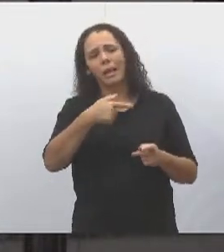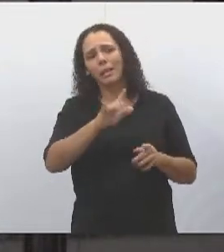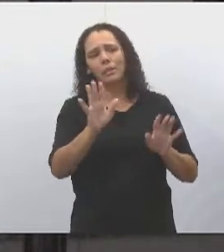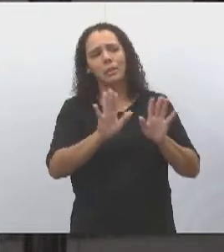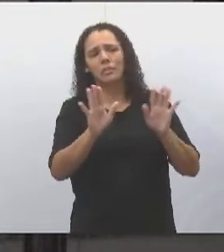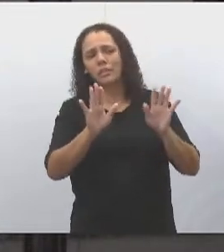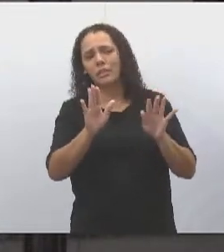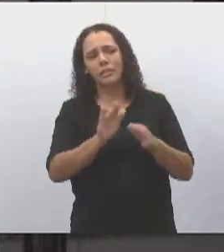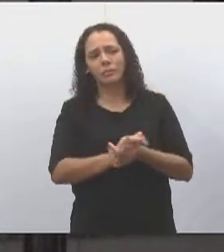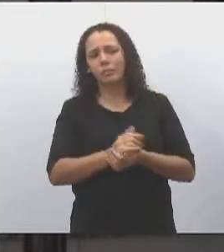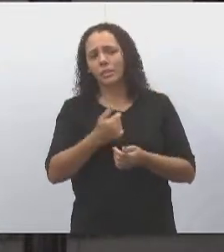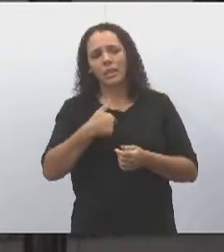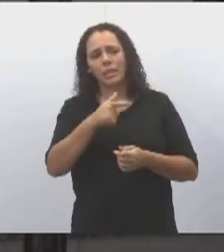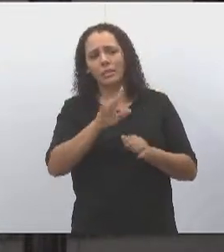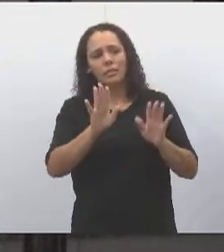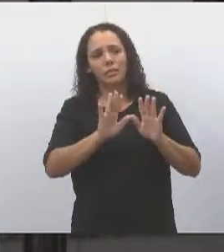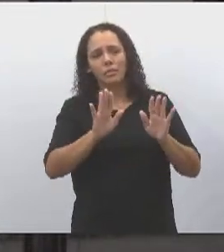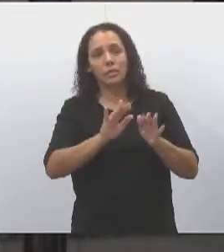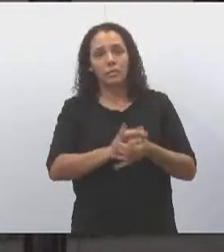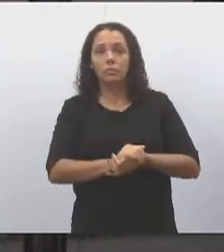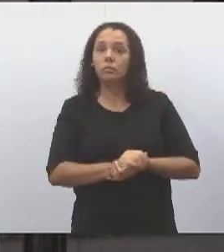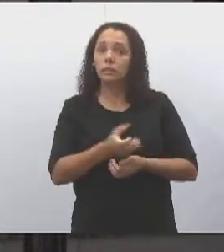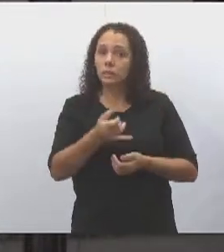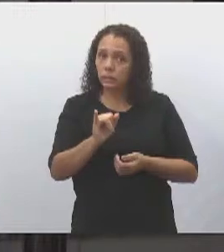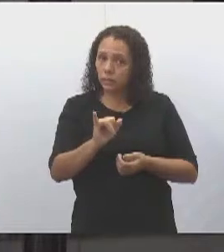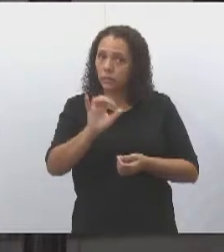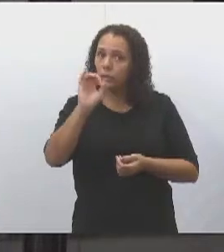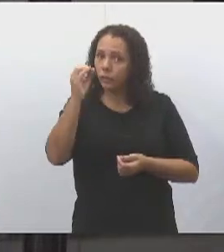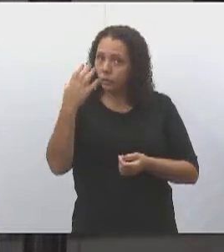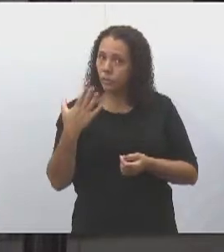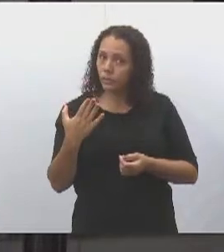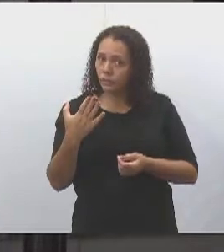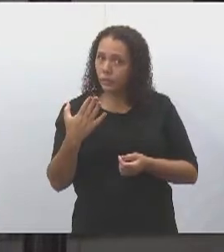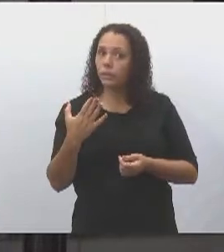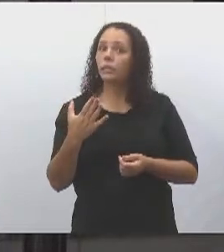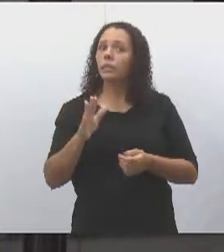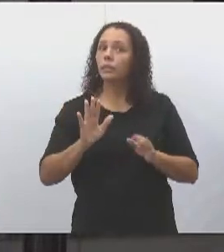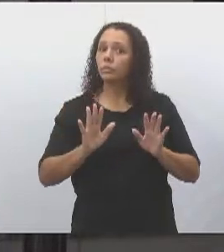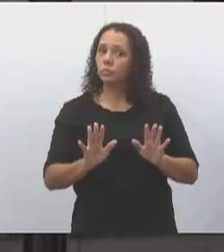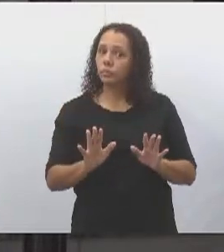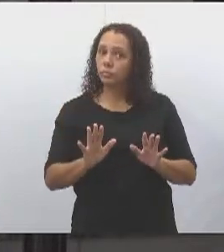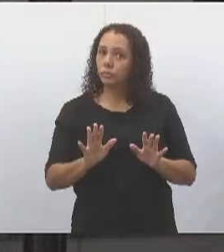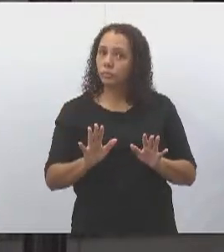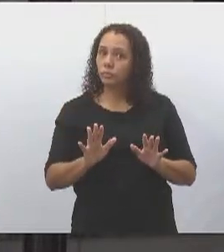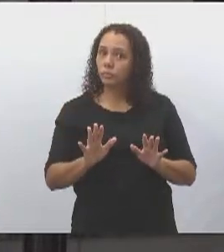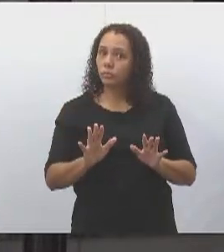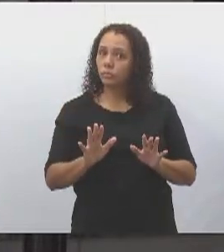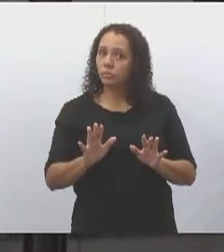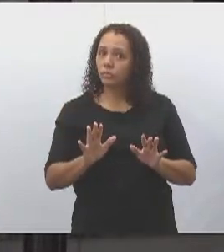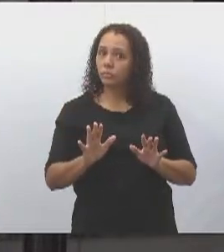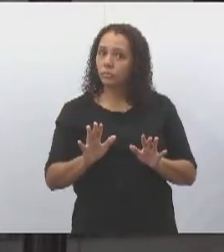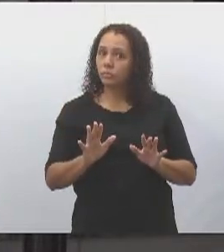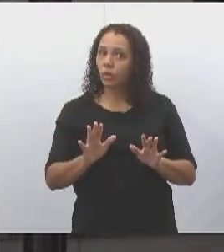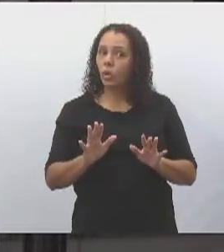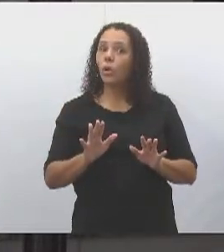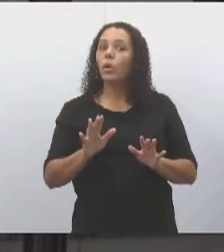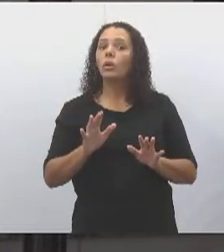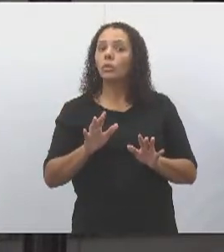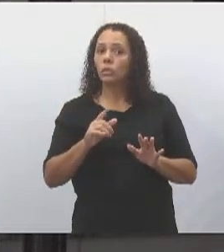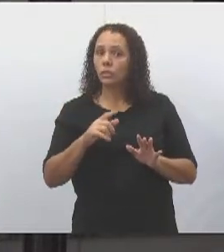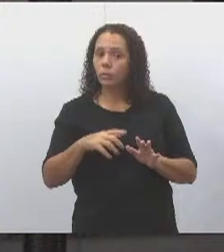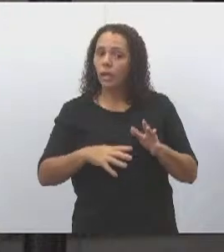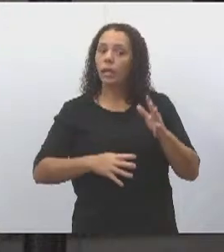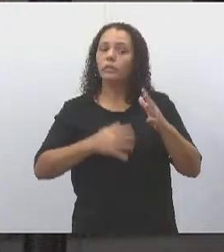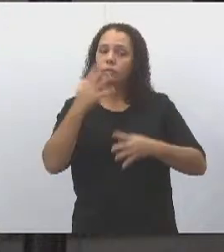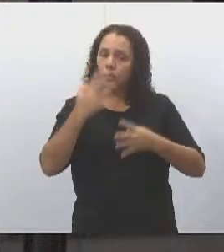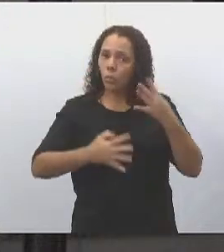aqui, empurrar para lá, que o Donizete falou que é isso que faz, nós não vamos ser jogueta de ninguém. Nós vamos abrir a jaula, vamos soltar nossos leões em cima de todo mundo.